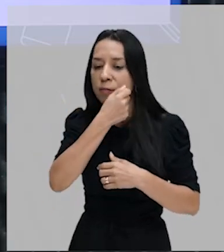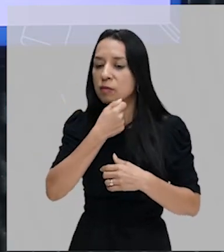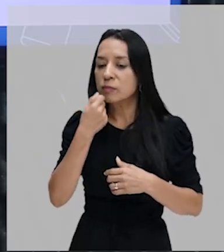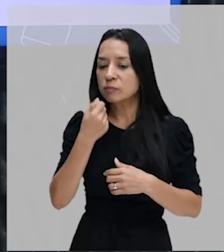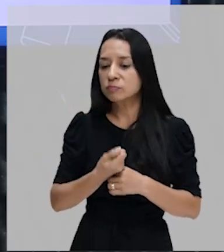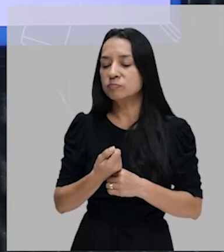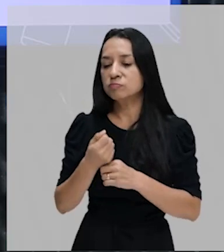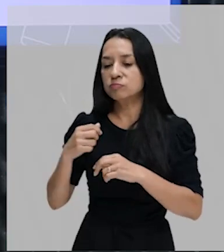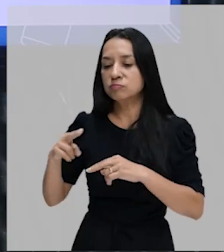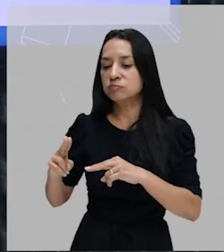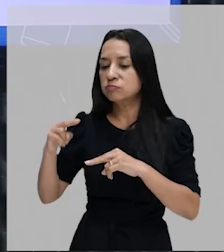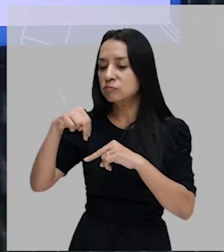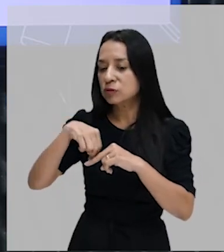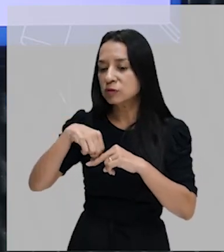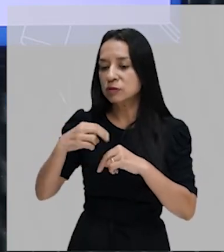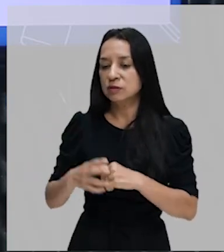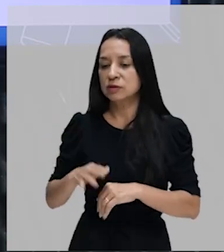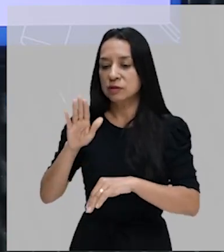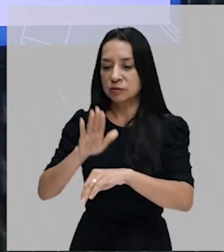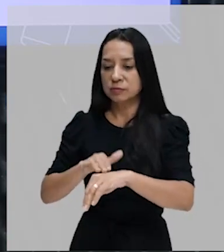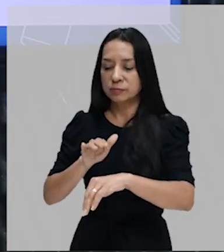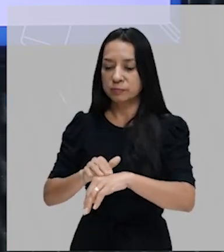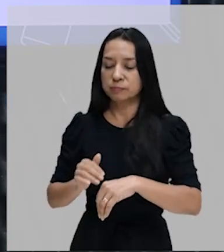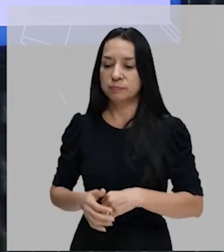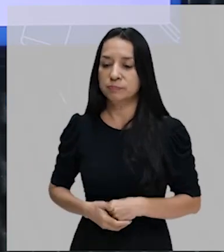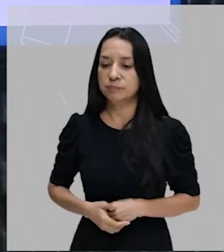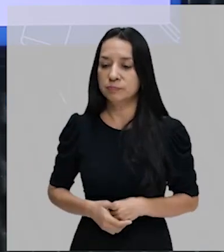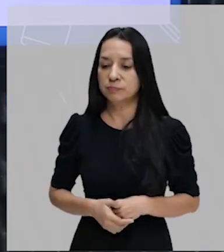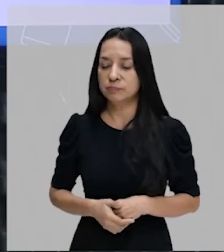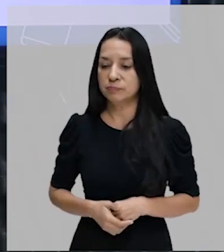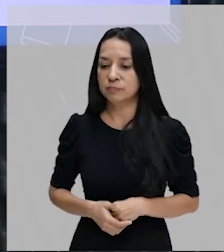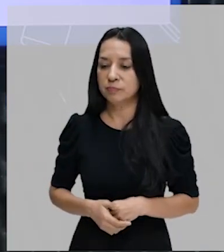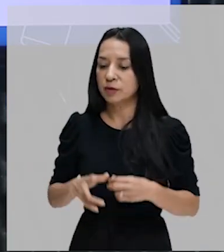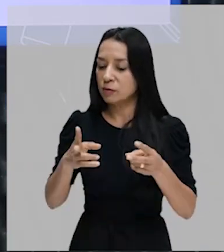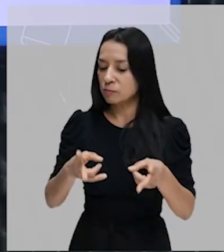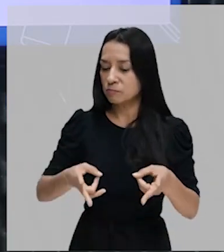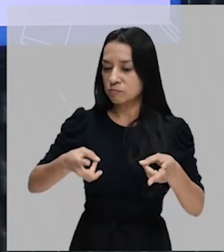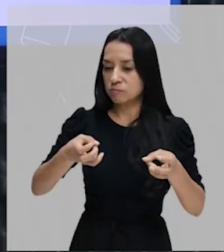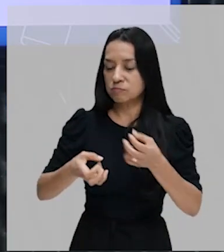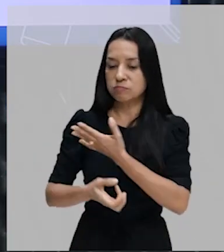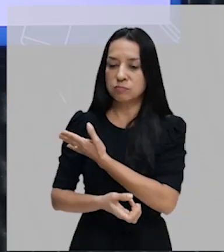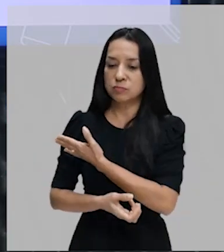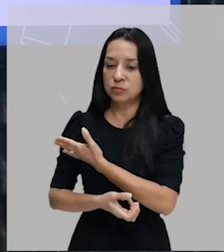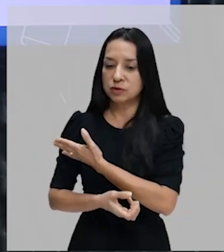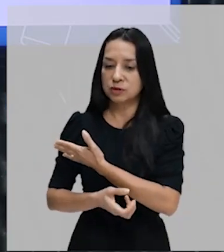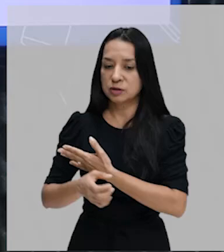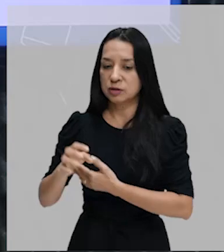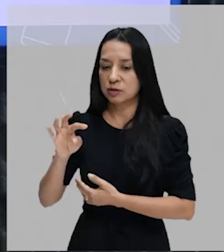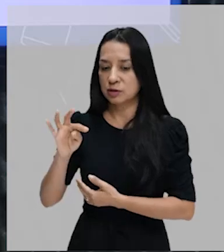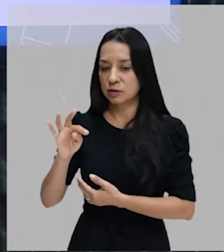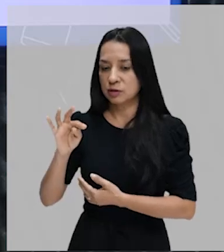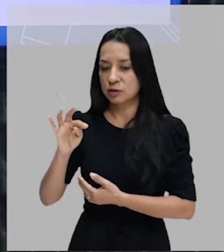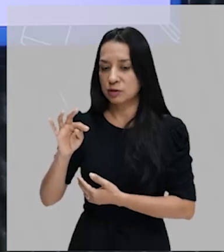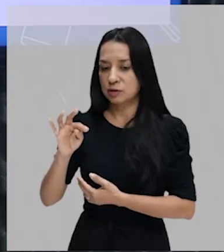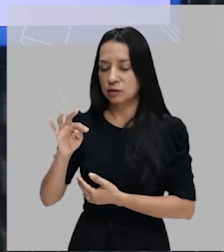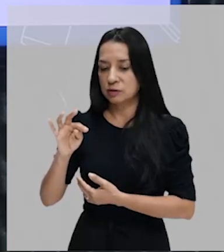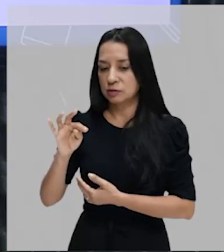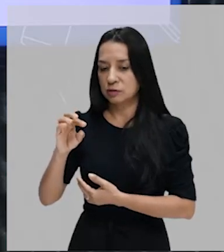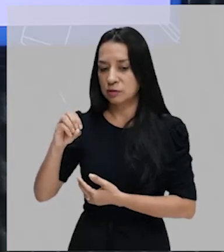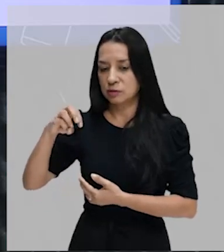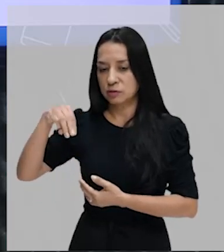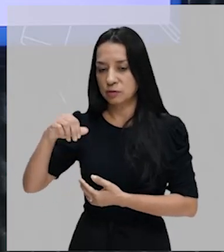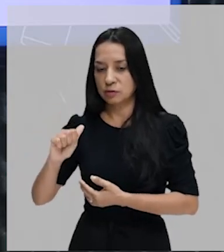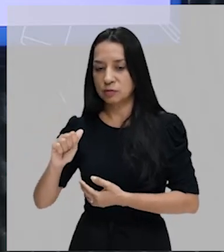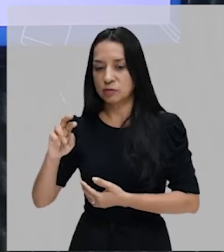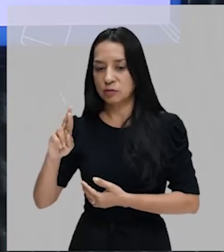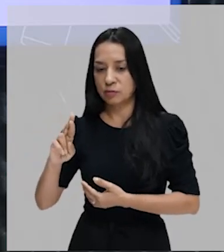babear-se, deitar-se, chamar-se. Chama a atenção aqui, tomar banho, tá?